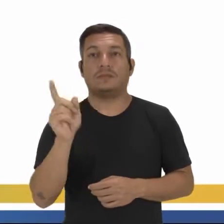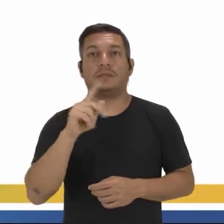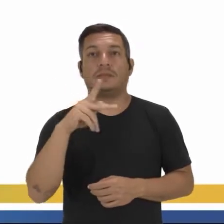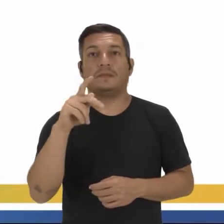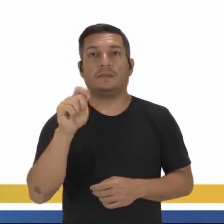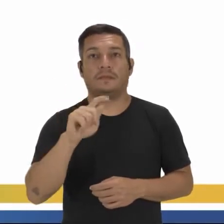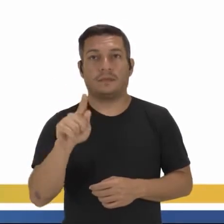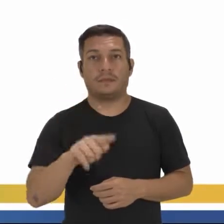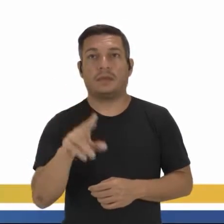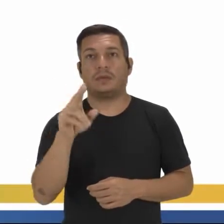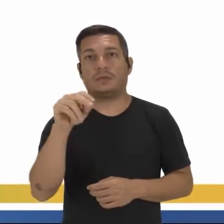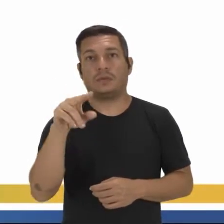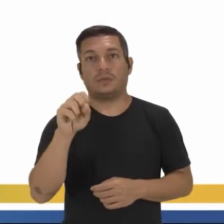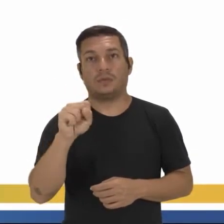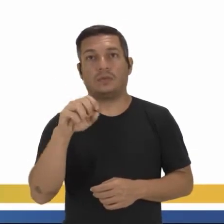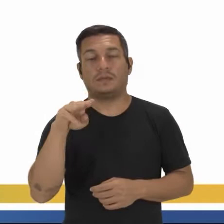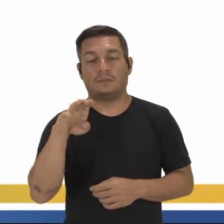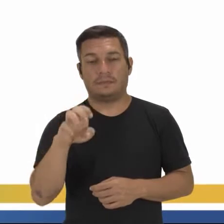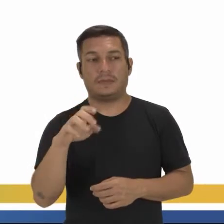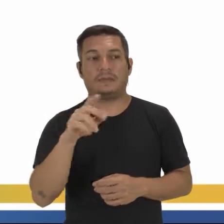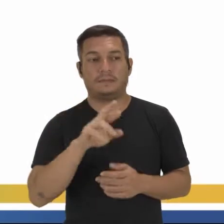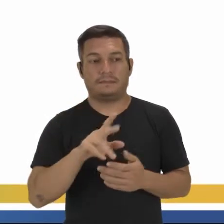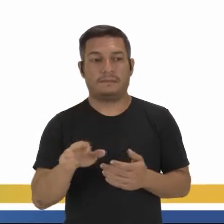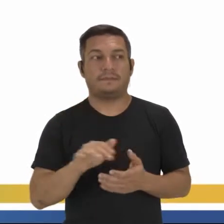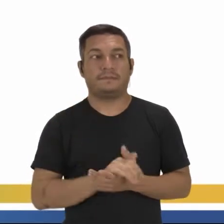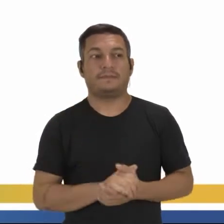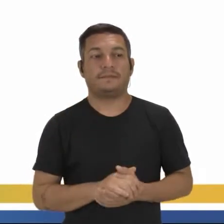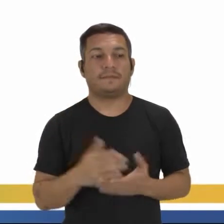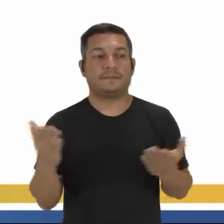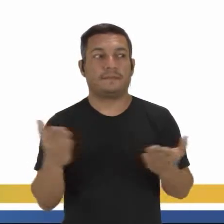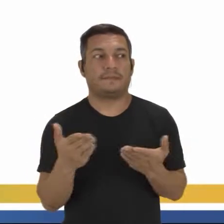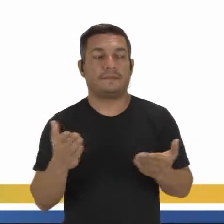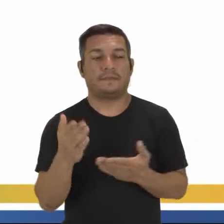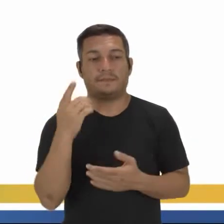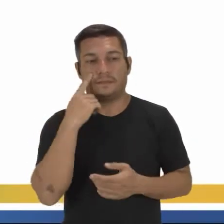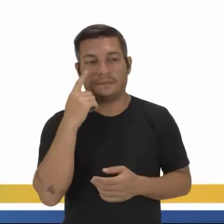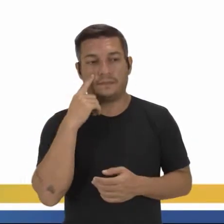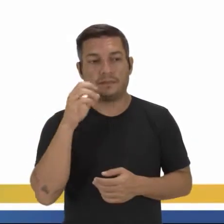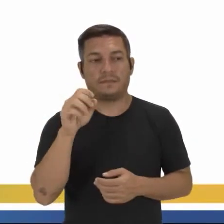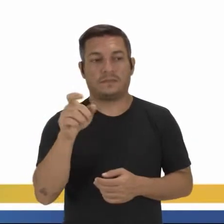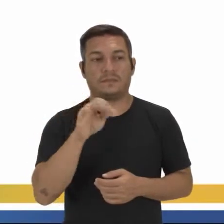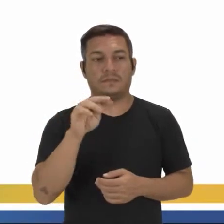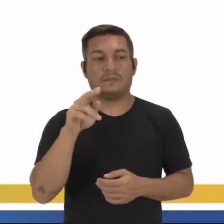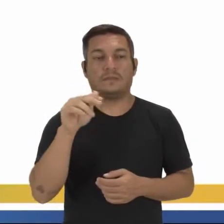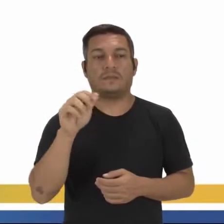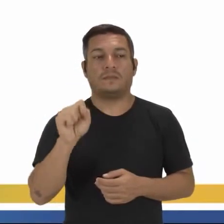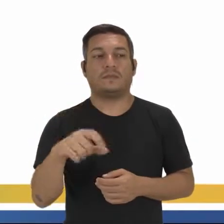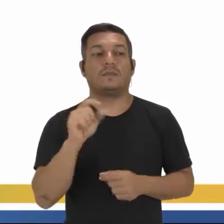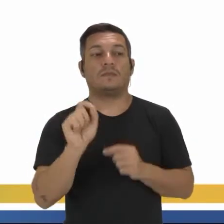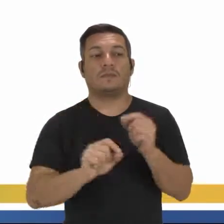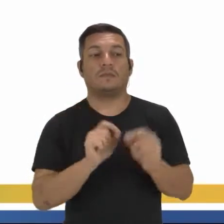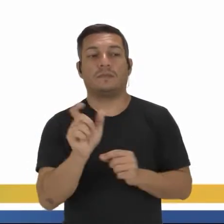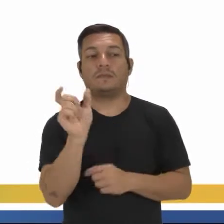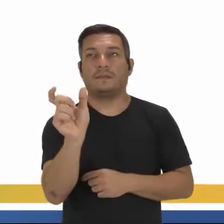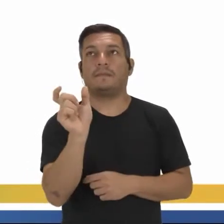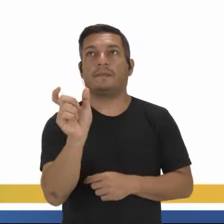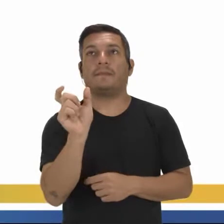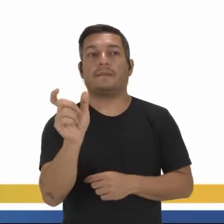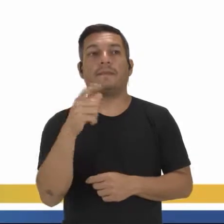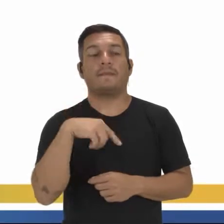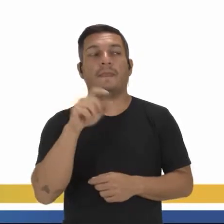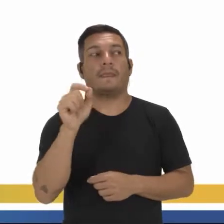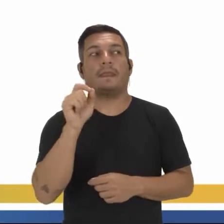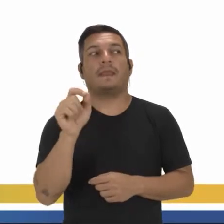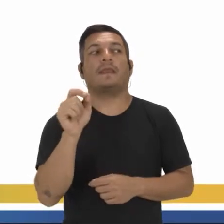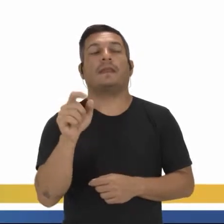Paz, nos, me e etc. Vamos agora para as oxítonas. O que são palavras oxítonas? São justamente